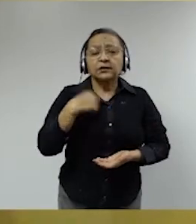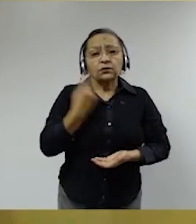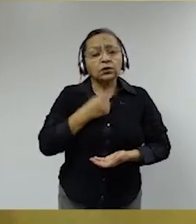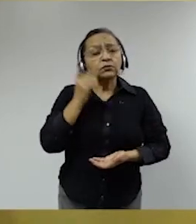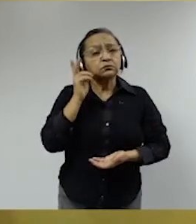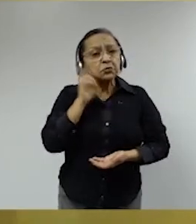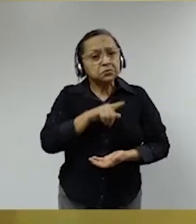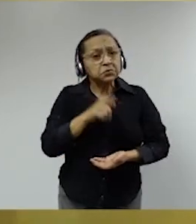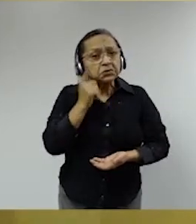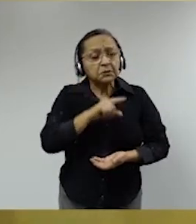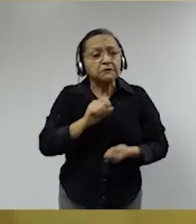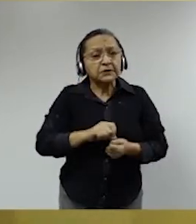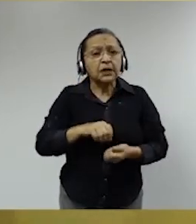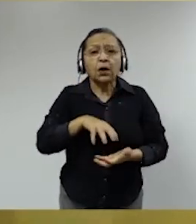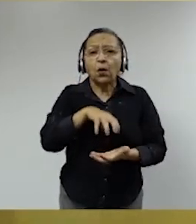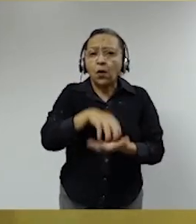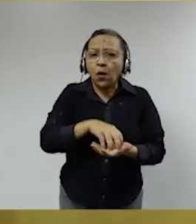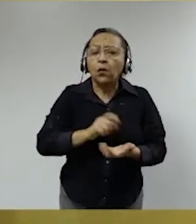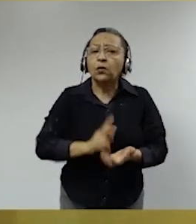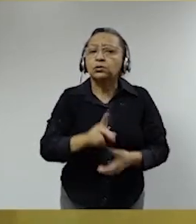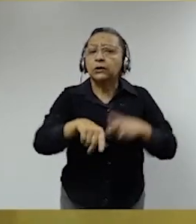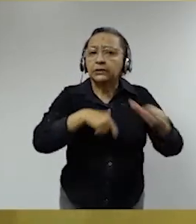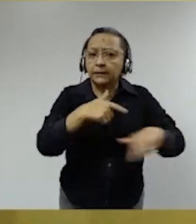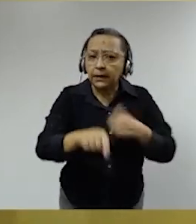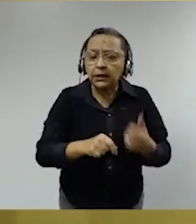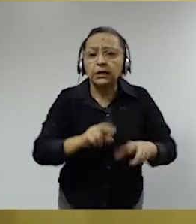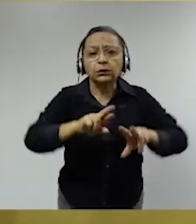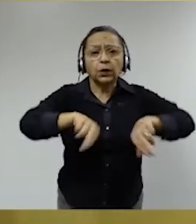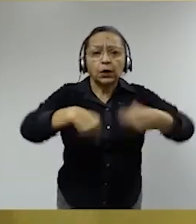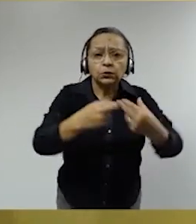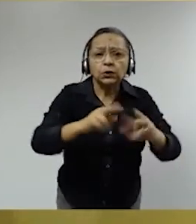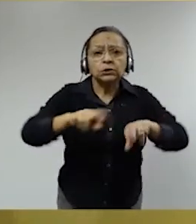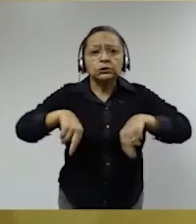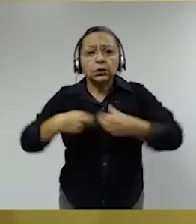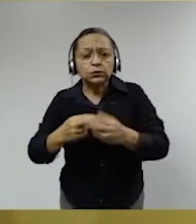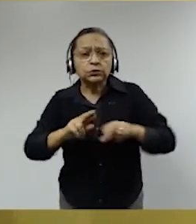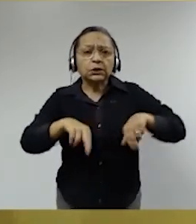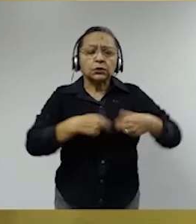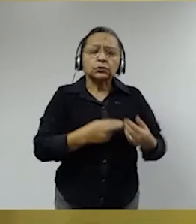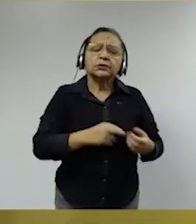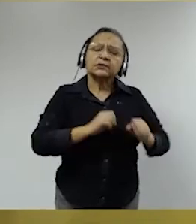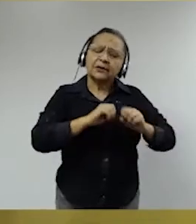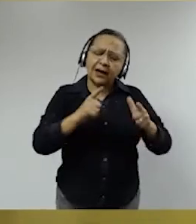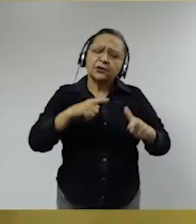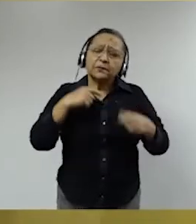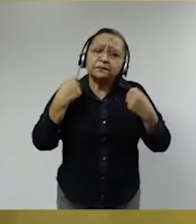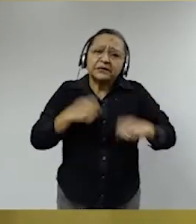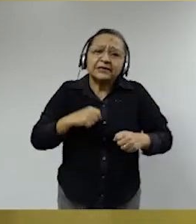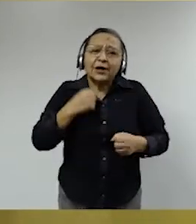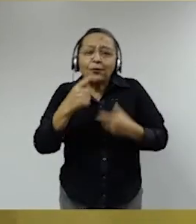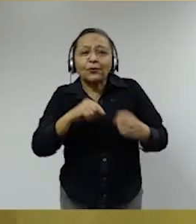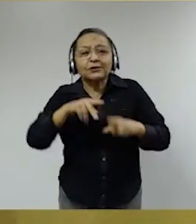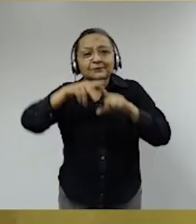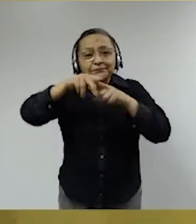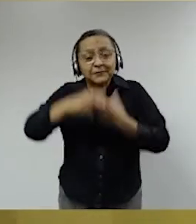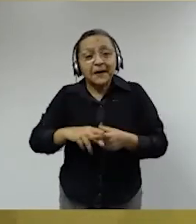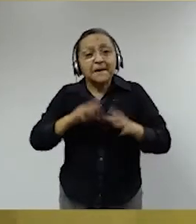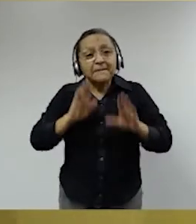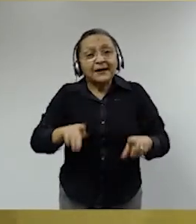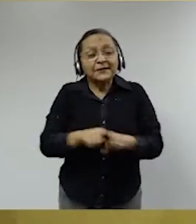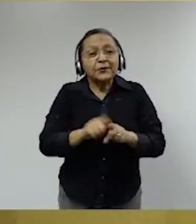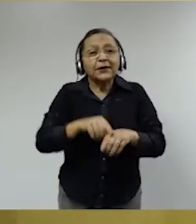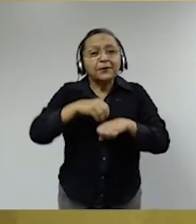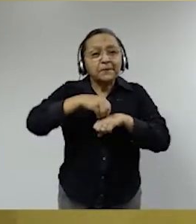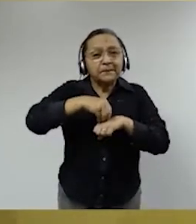continua trabalhando, as reuniões continuam acontecendo, claro, temos sempre algo a aprimorar, mas eu também quero fazer um registro